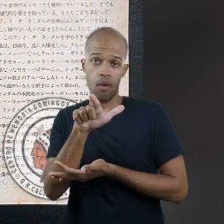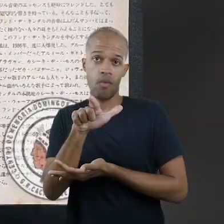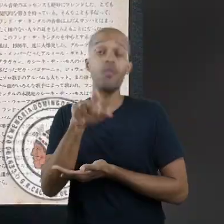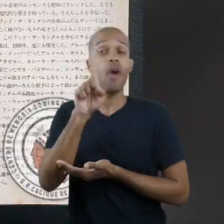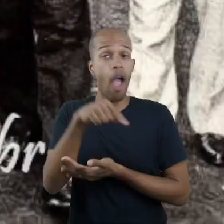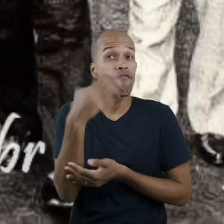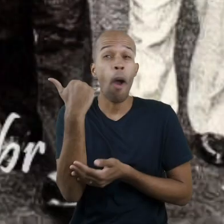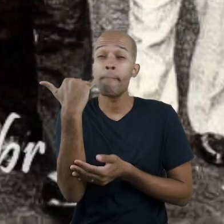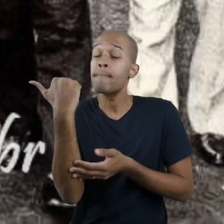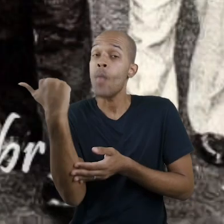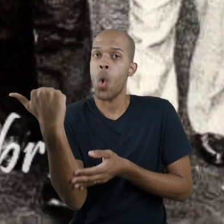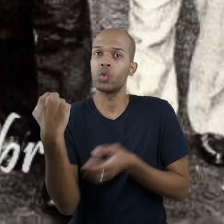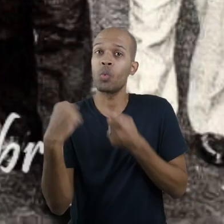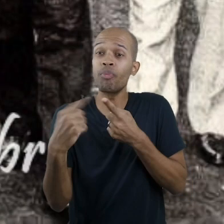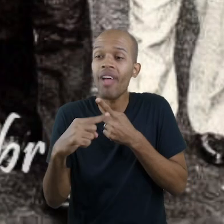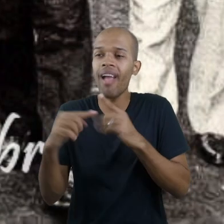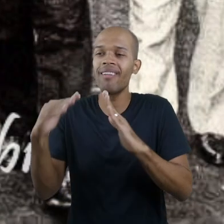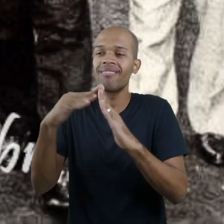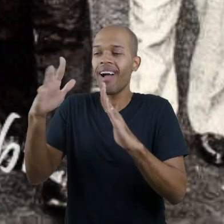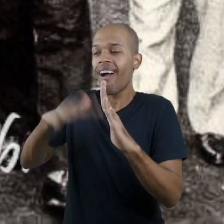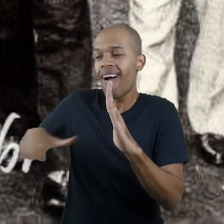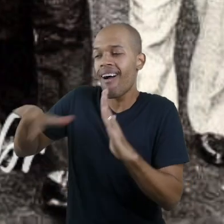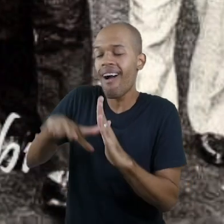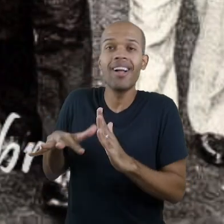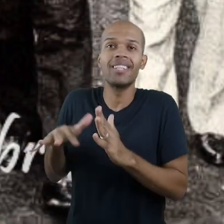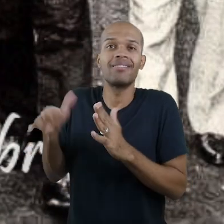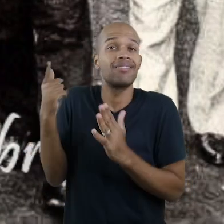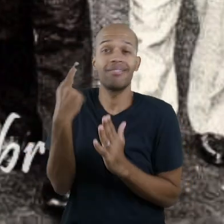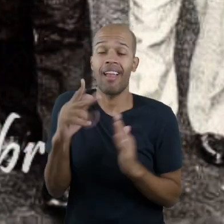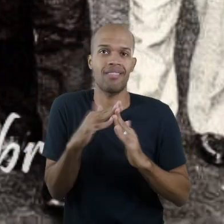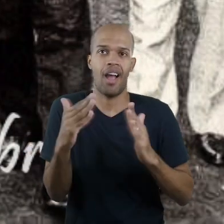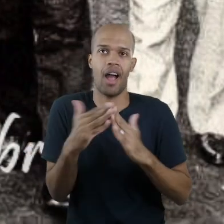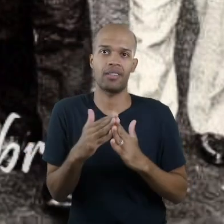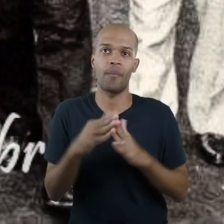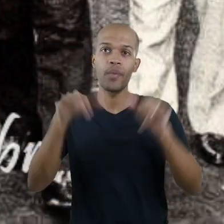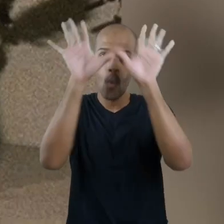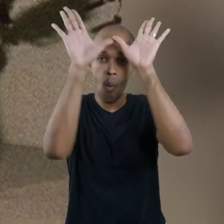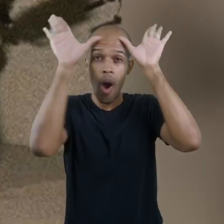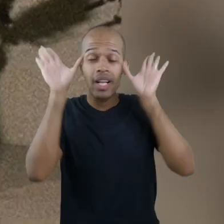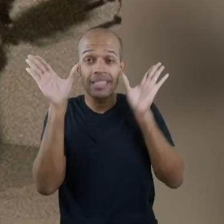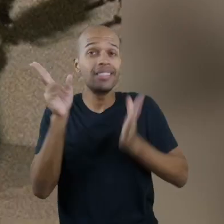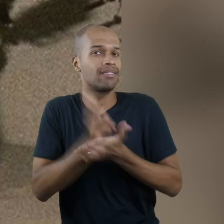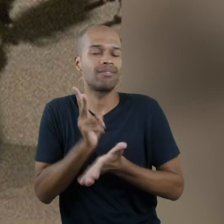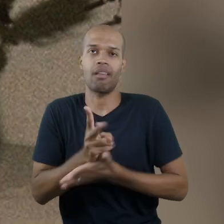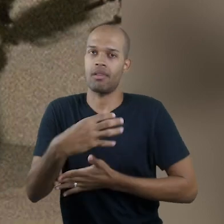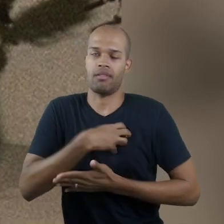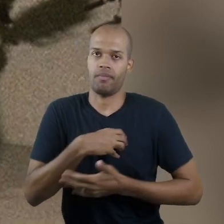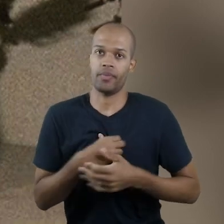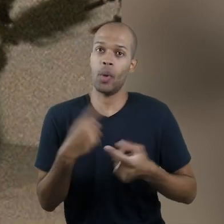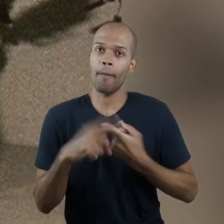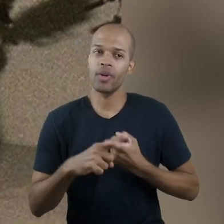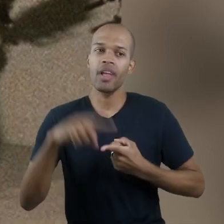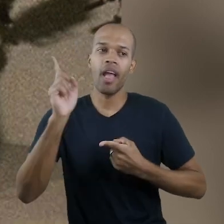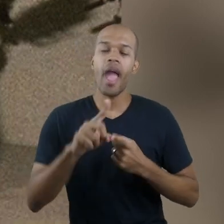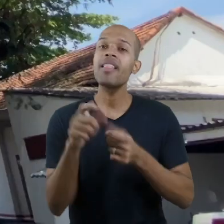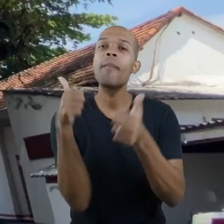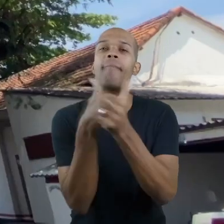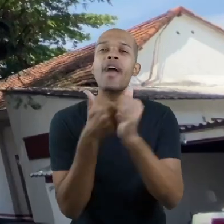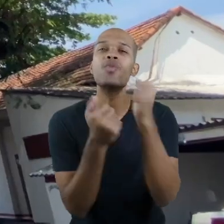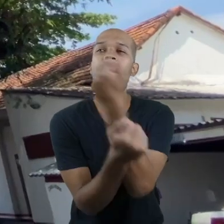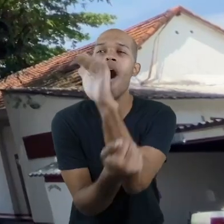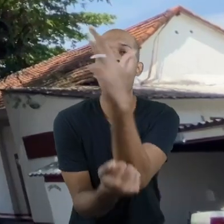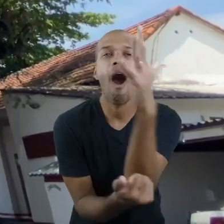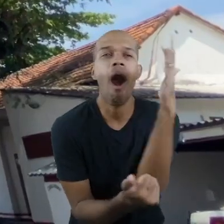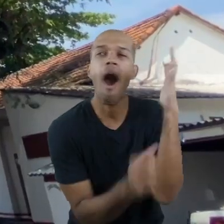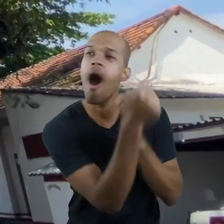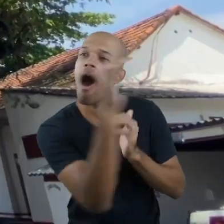fundo do quintal, da casa deles, né? Então, o cacique sempre teve esse aspecto. Acredito que pelo fato de estar embaixo de